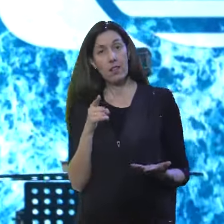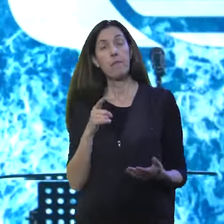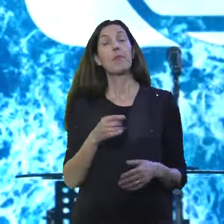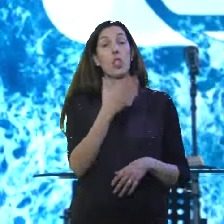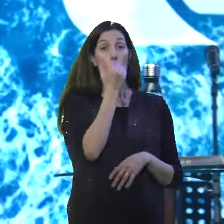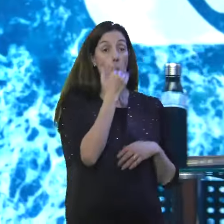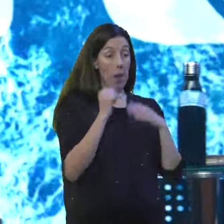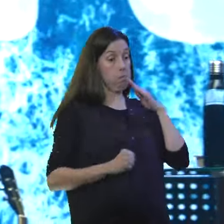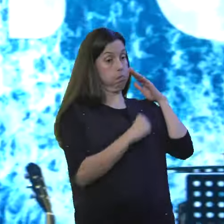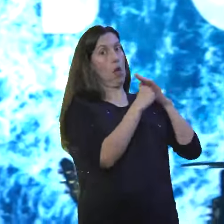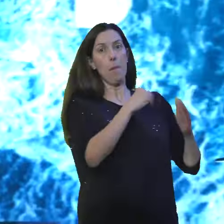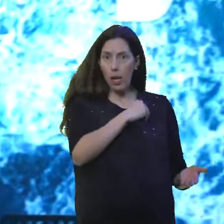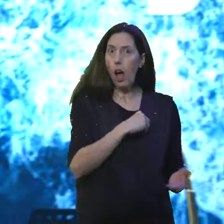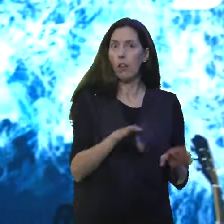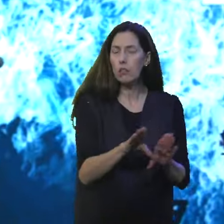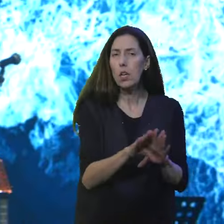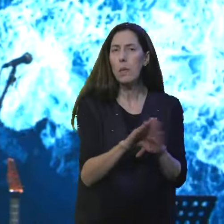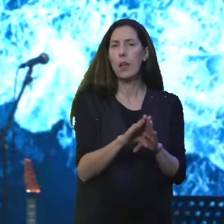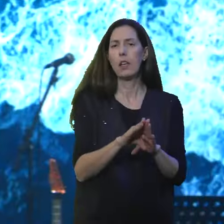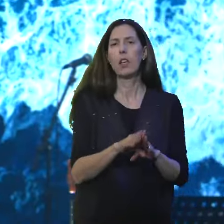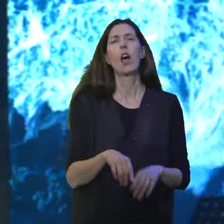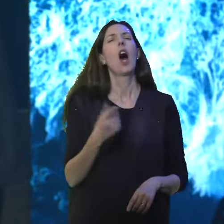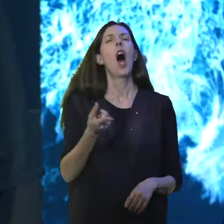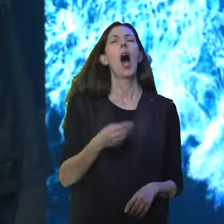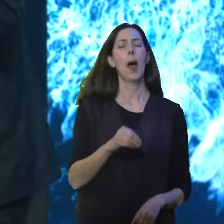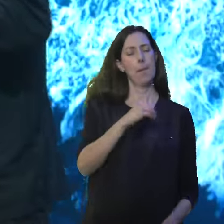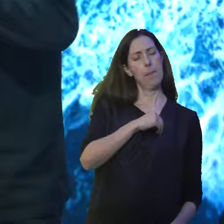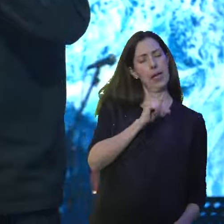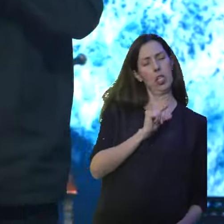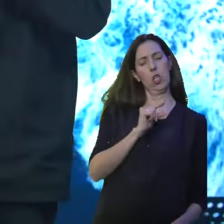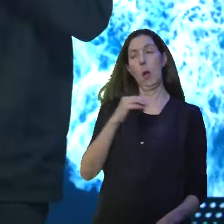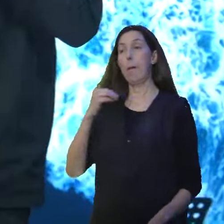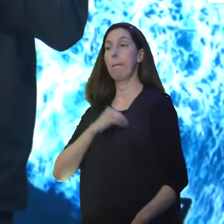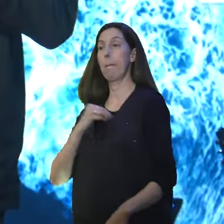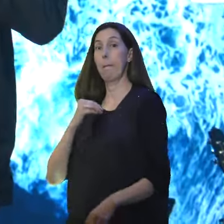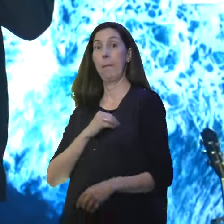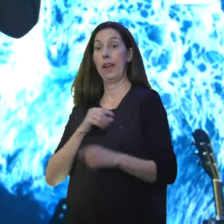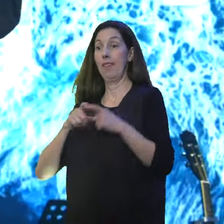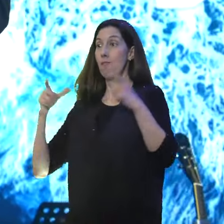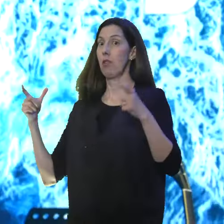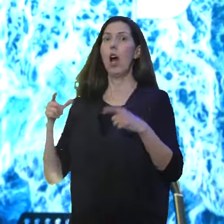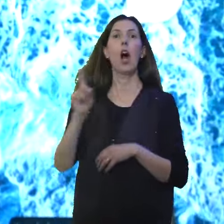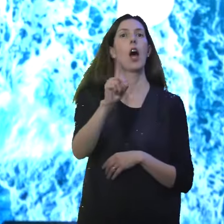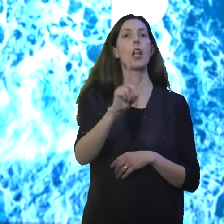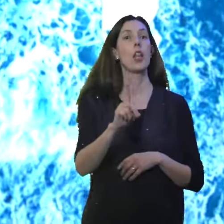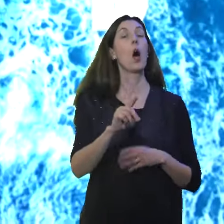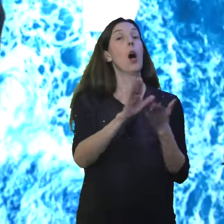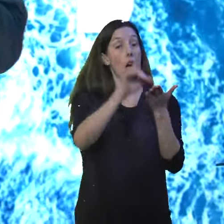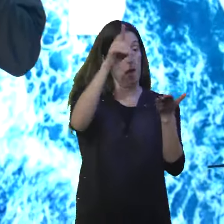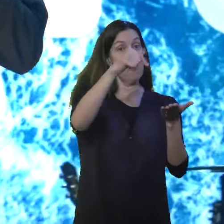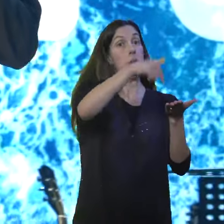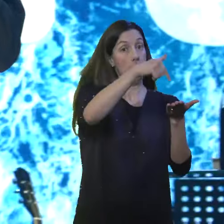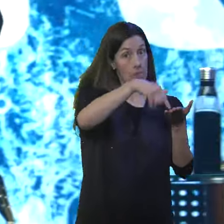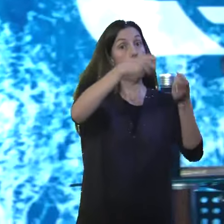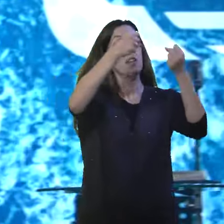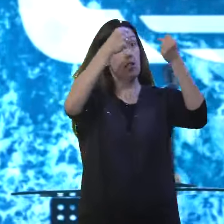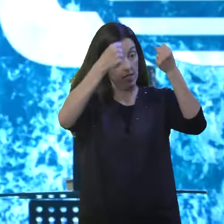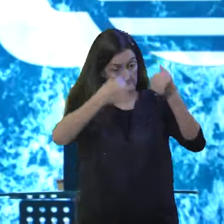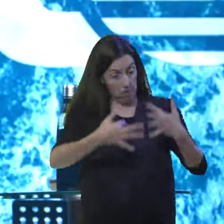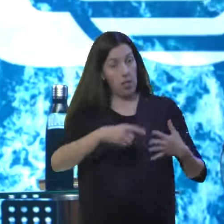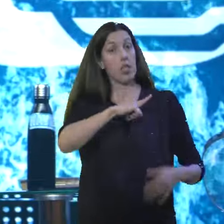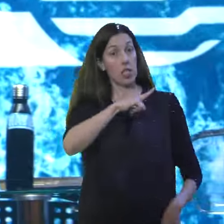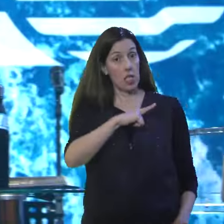aquele ditado de velho que diz que não existe pecadinho e pecadão. Mas não é isso que a Bíblia diz. A Bíblia diz que existe pecadinho e pecadão?